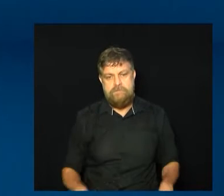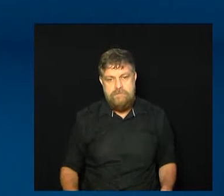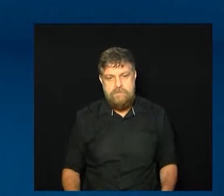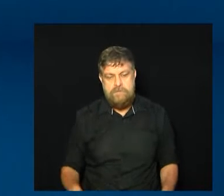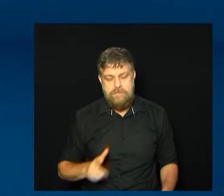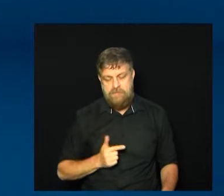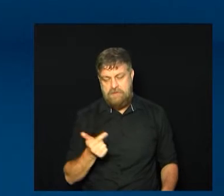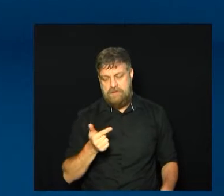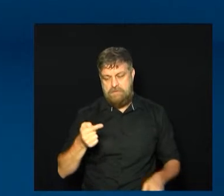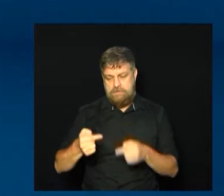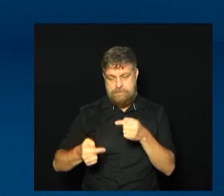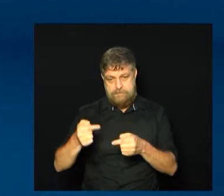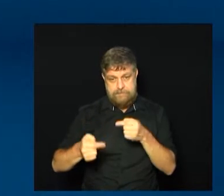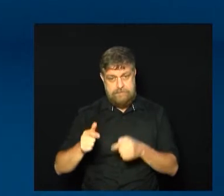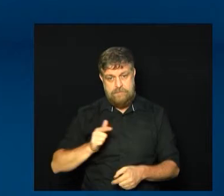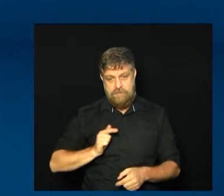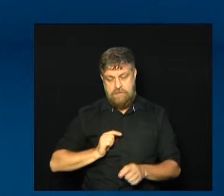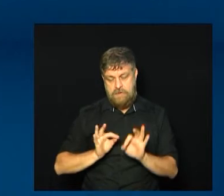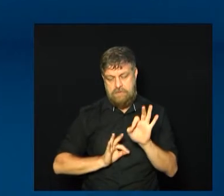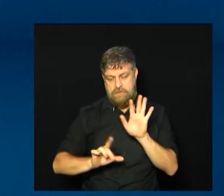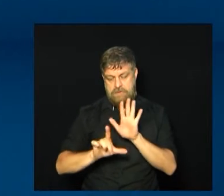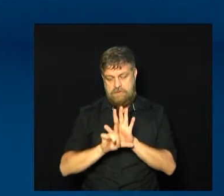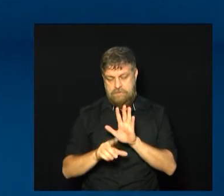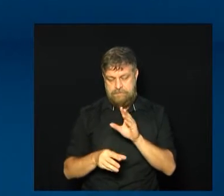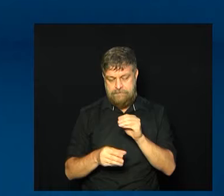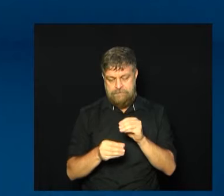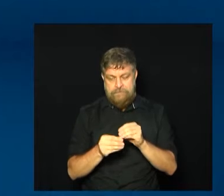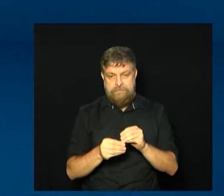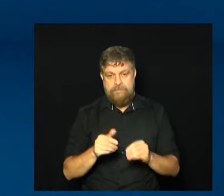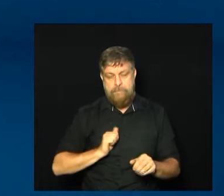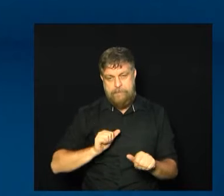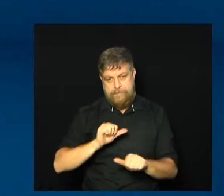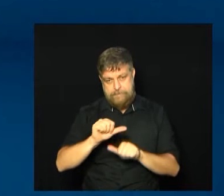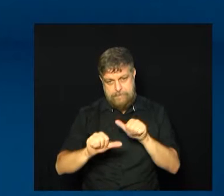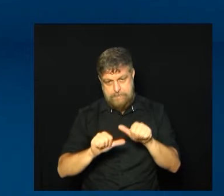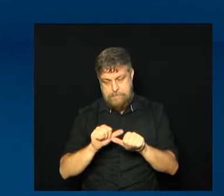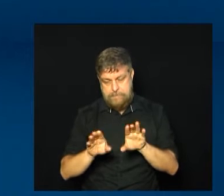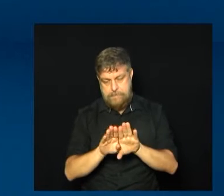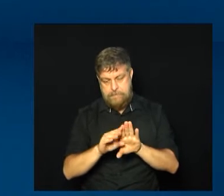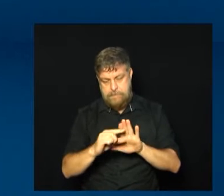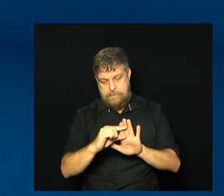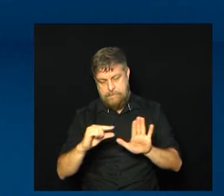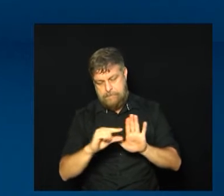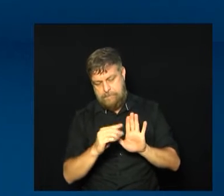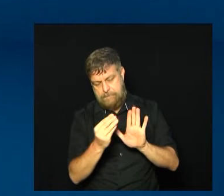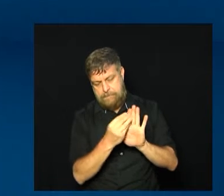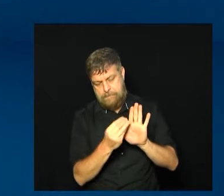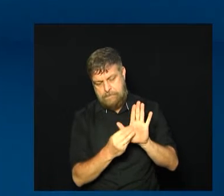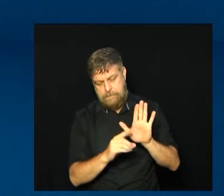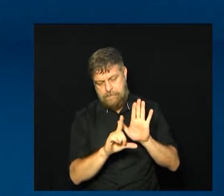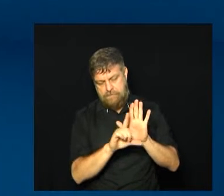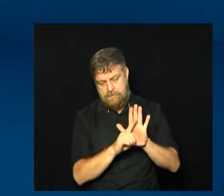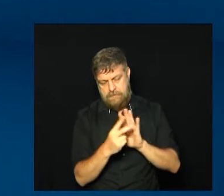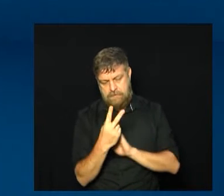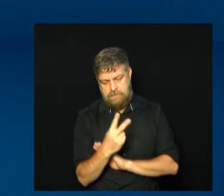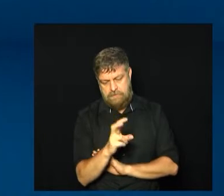Em segunda discussão, será analisado o projeto de lei complementar que altera e acrescenta dispositivos à Lei